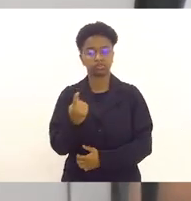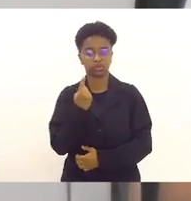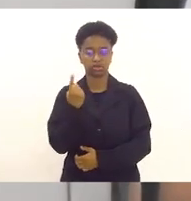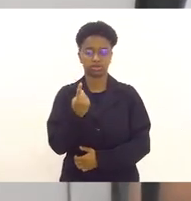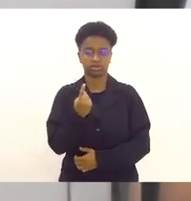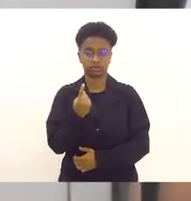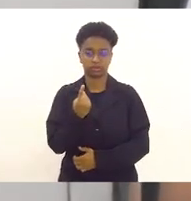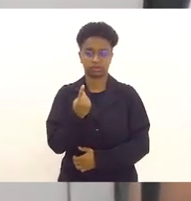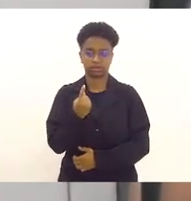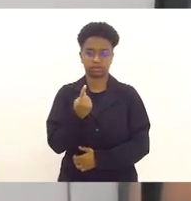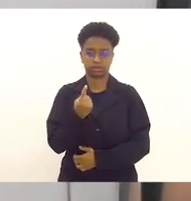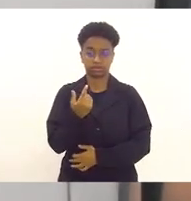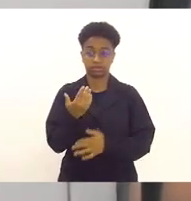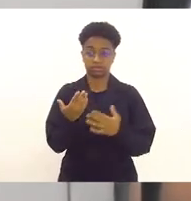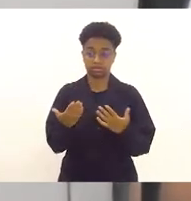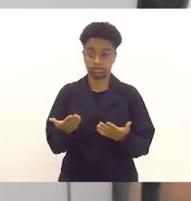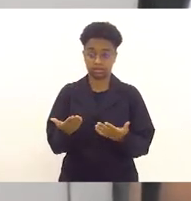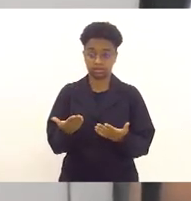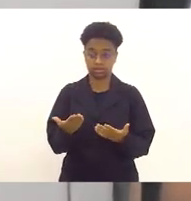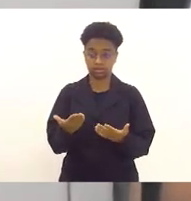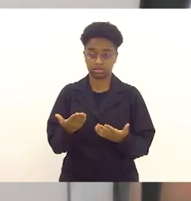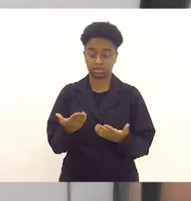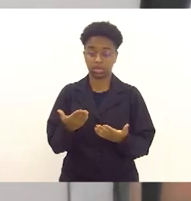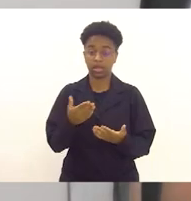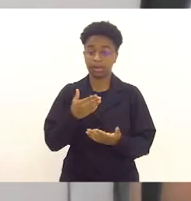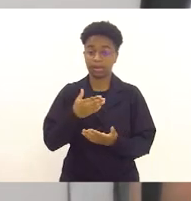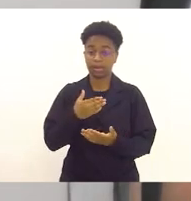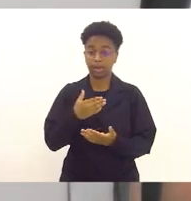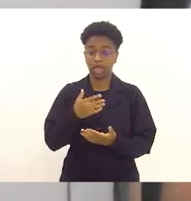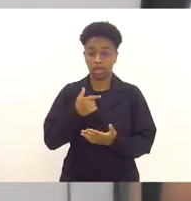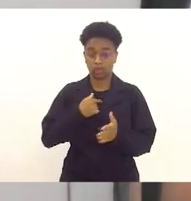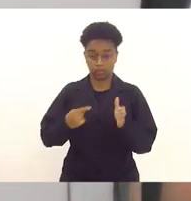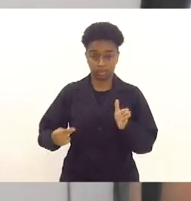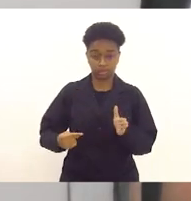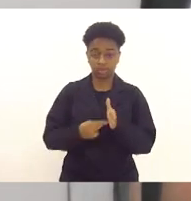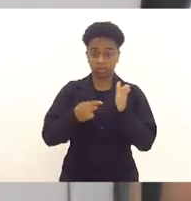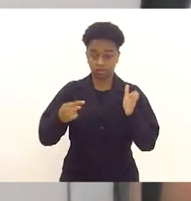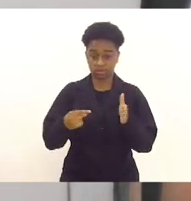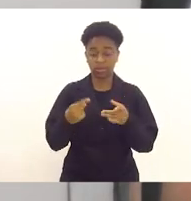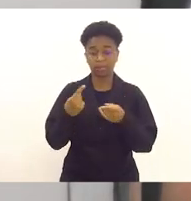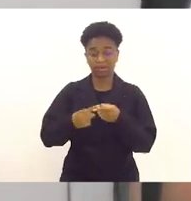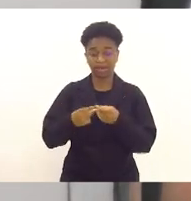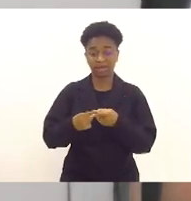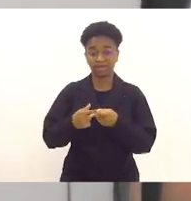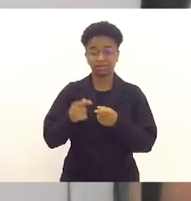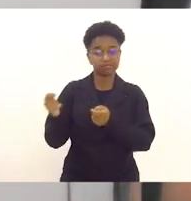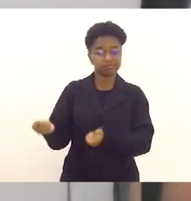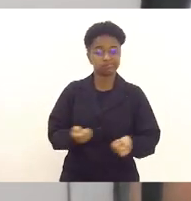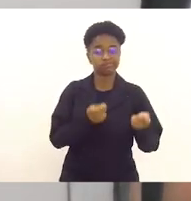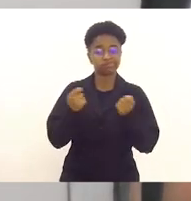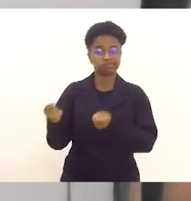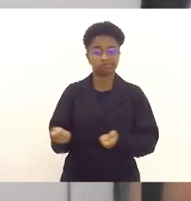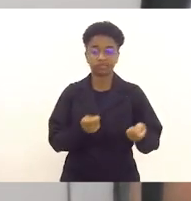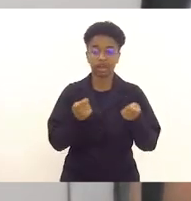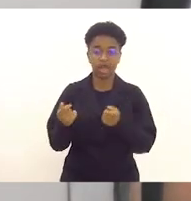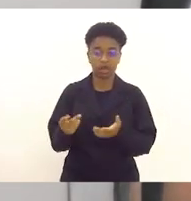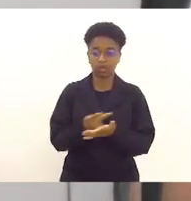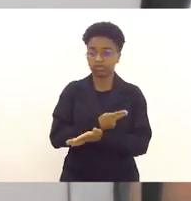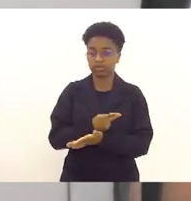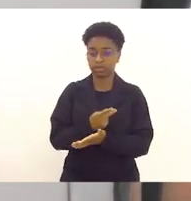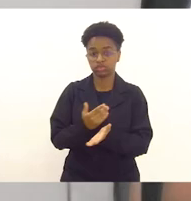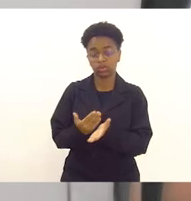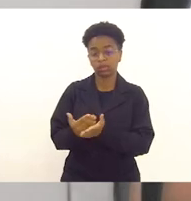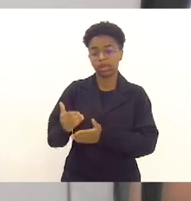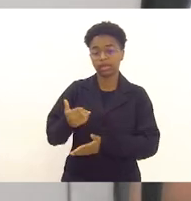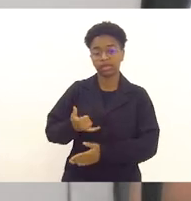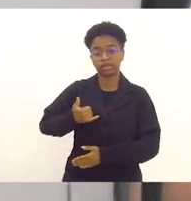e assim a minha a minha questão de ter denunciado dessa vez é porque é uma coisa que vem me acontecendo sempre desde os meus 11 anos eu